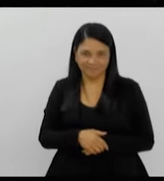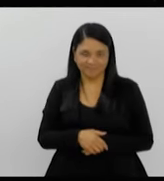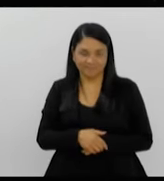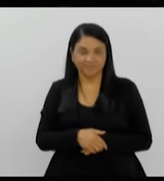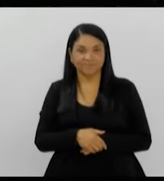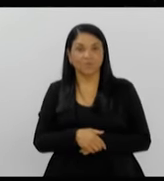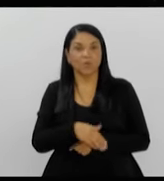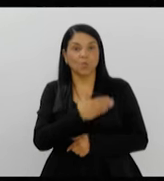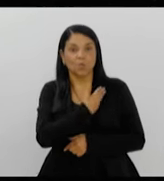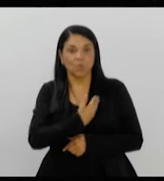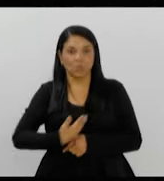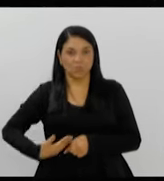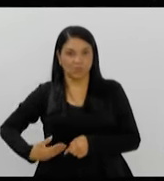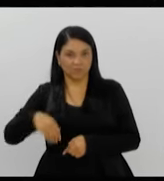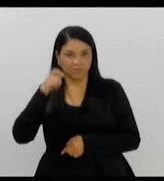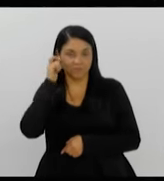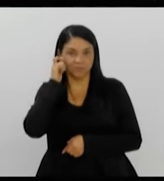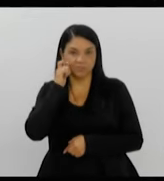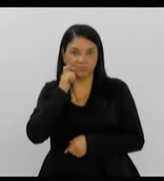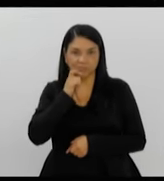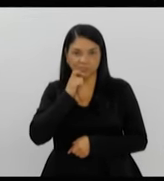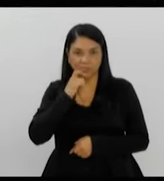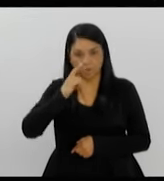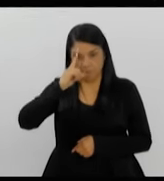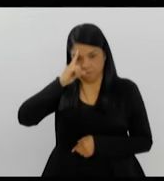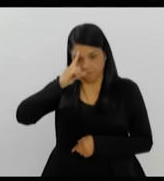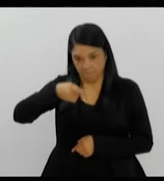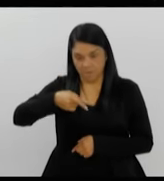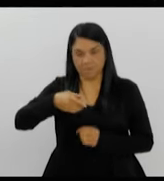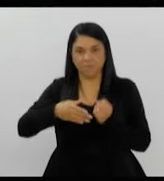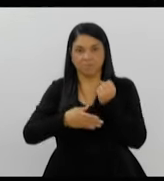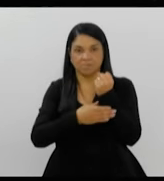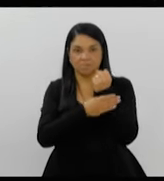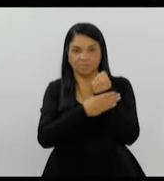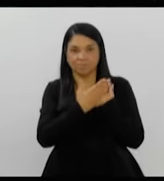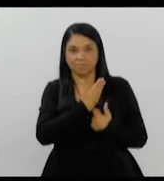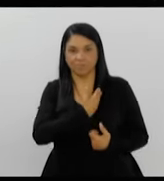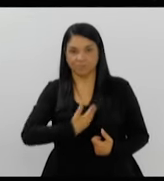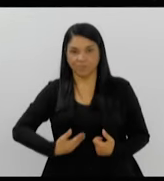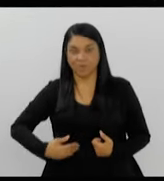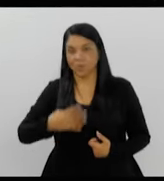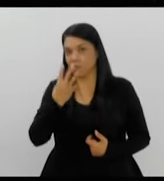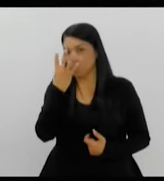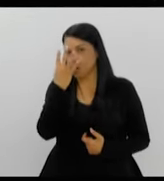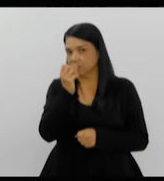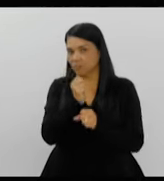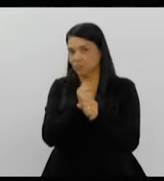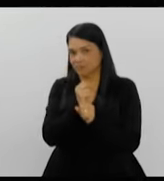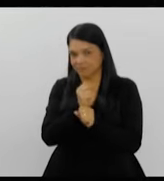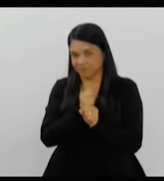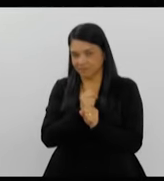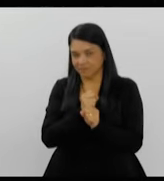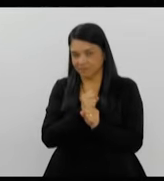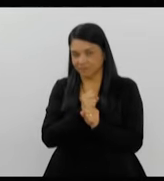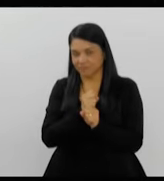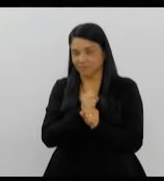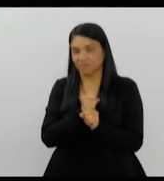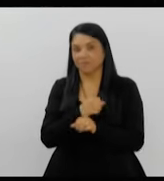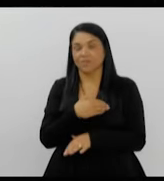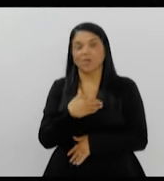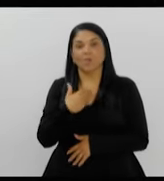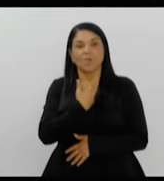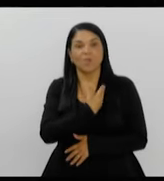Cláudio Castro manda na segurança pública há 4 anos Governador Cláudio